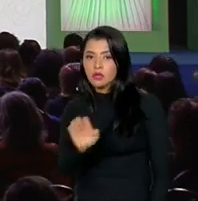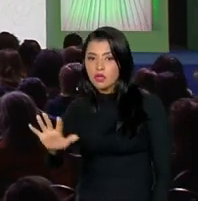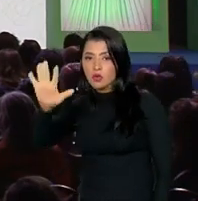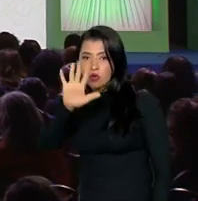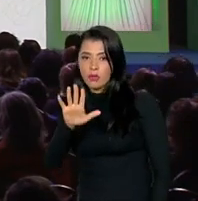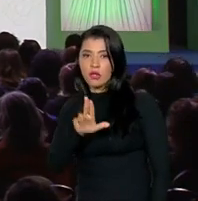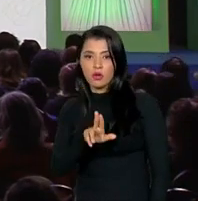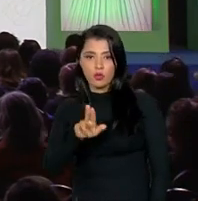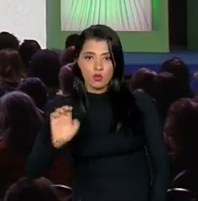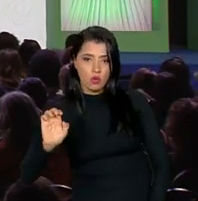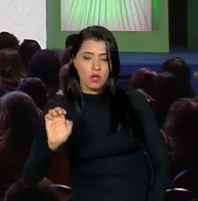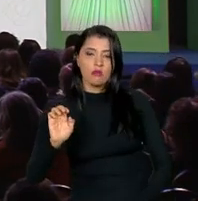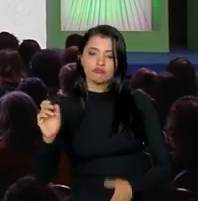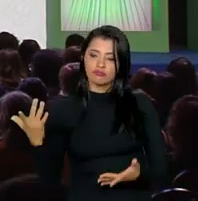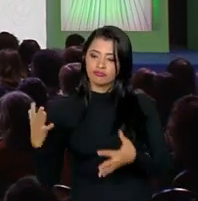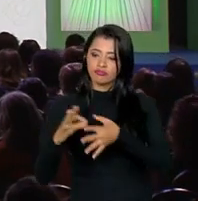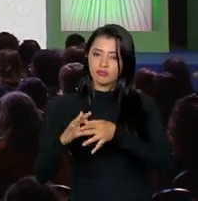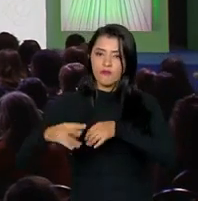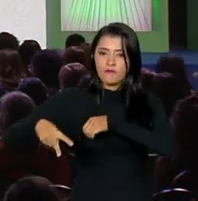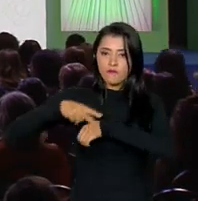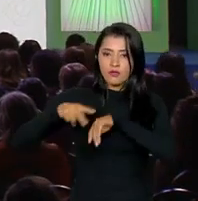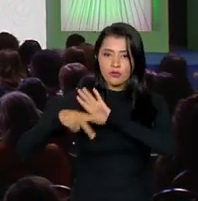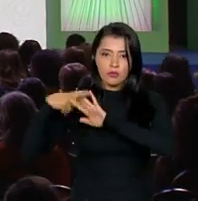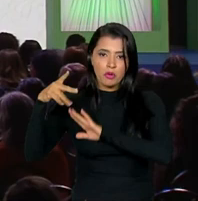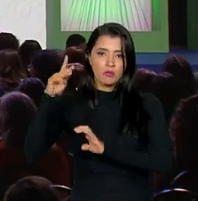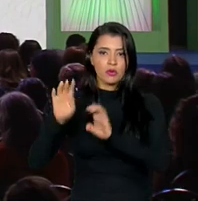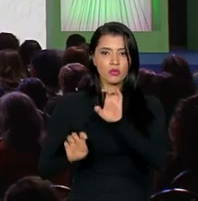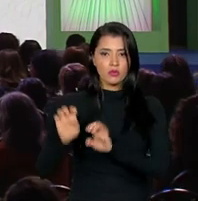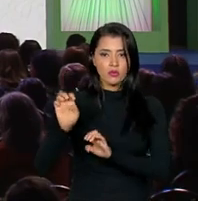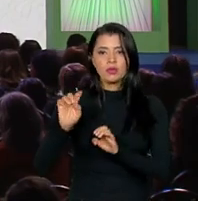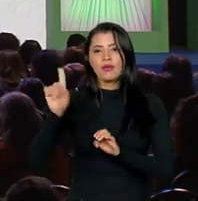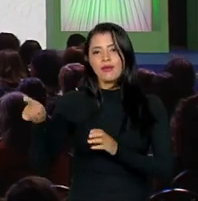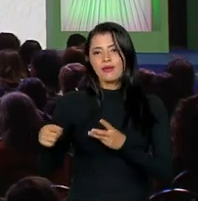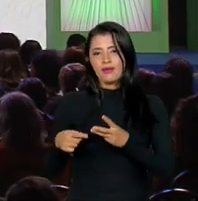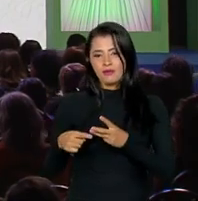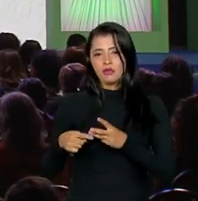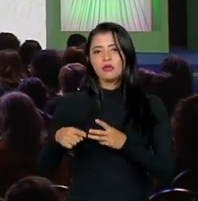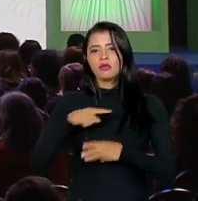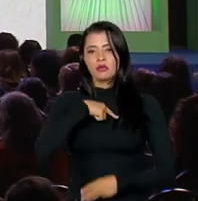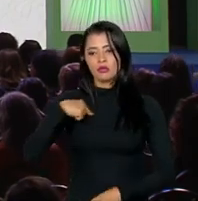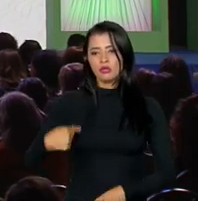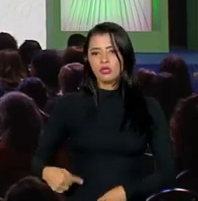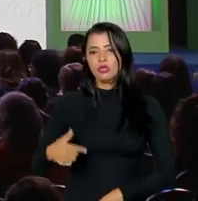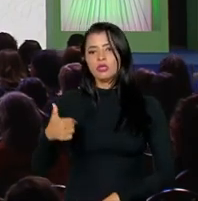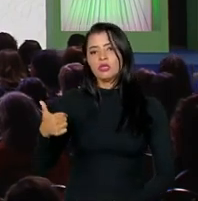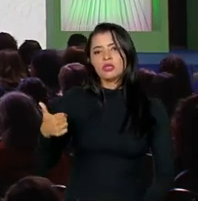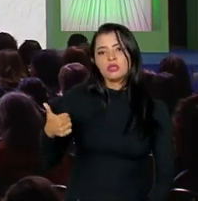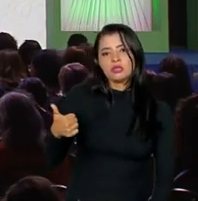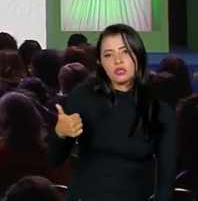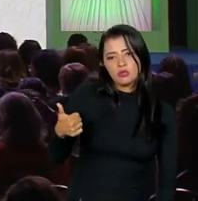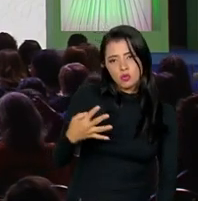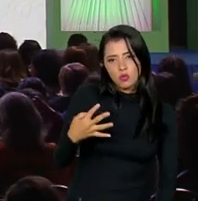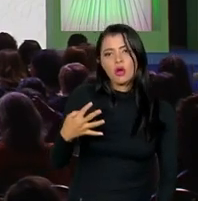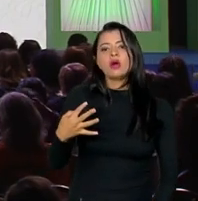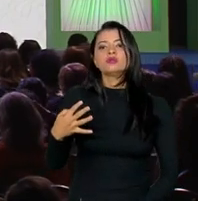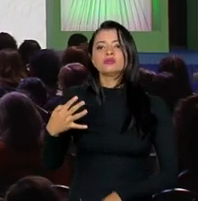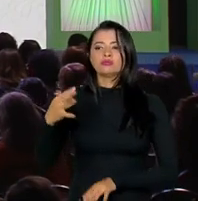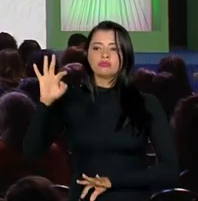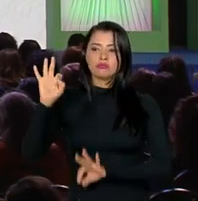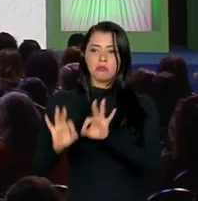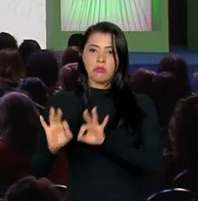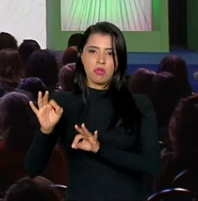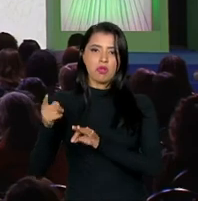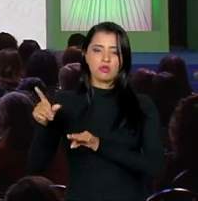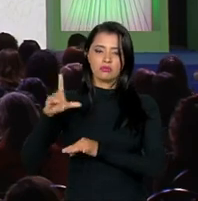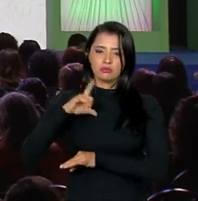um grande New Deal verde, né, da indústria, e a China com o 14º plano quinquenal. Isso